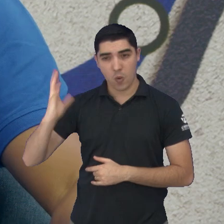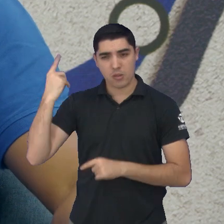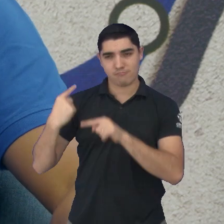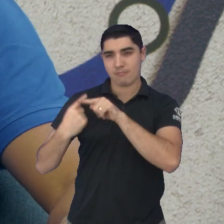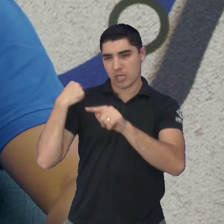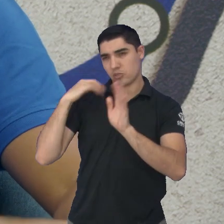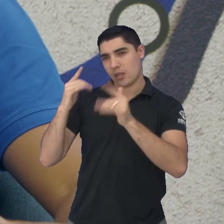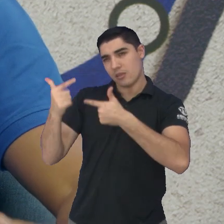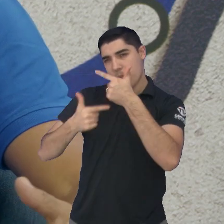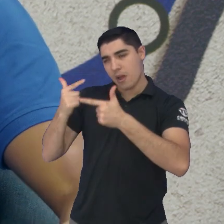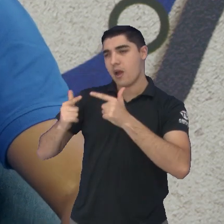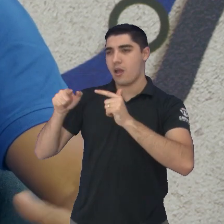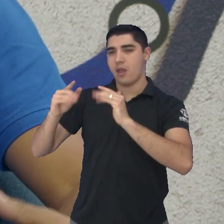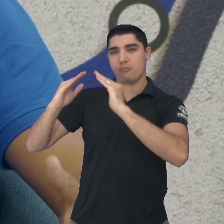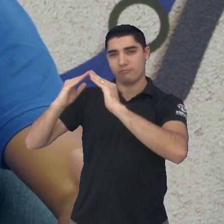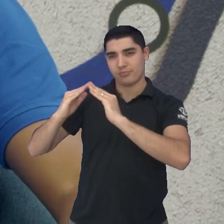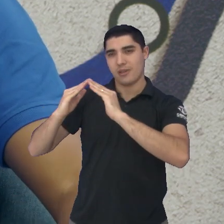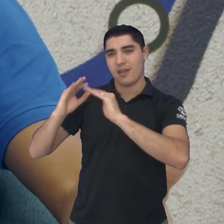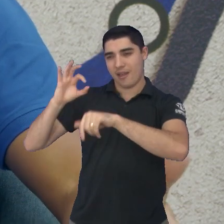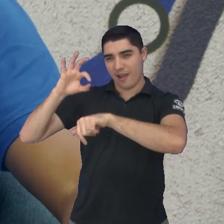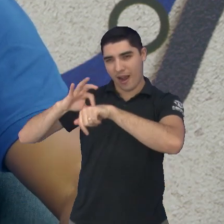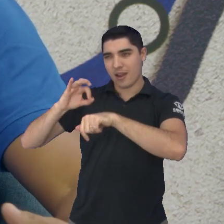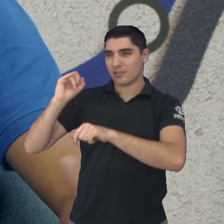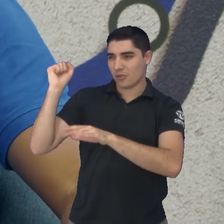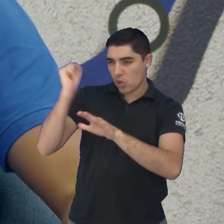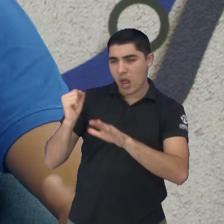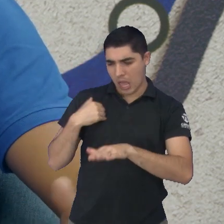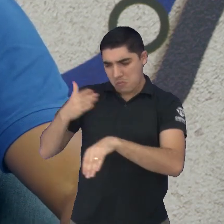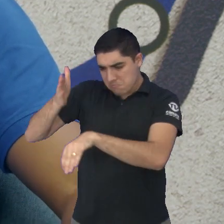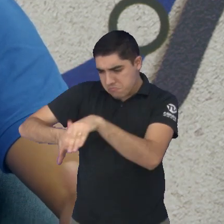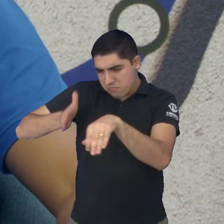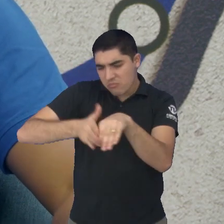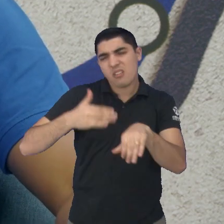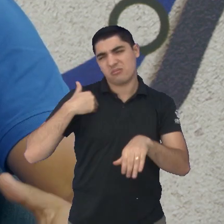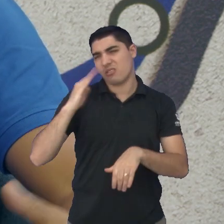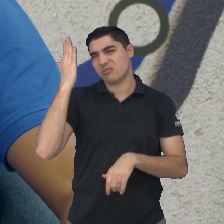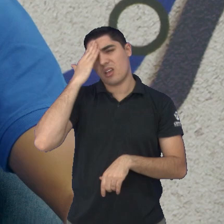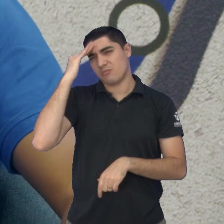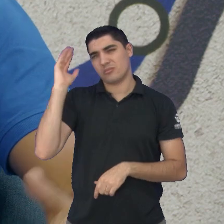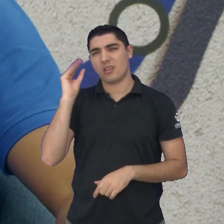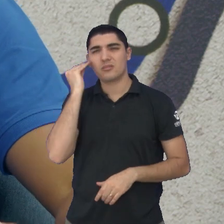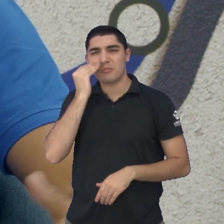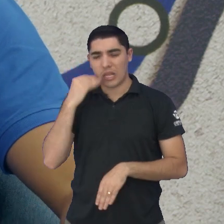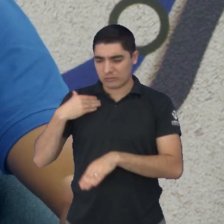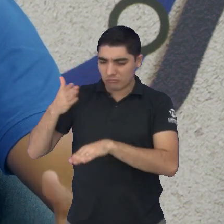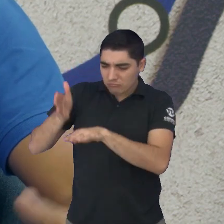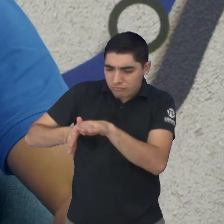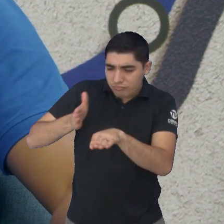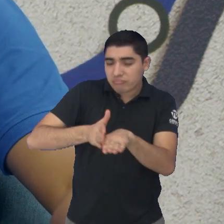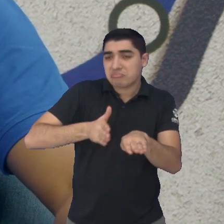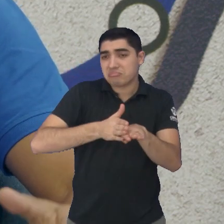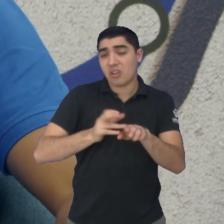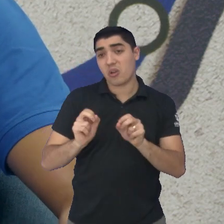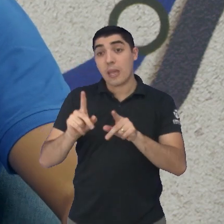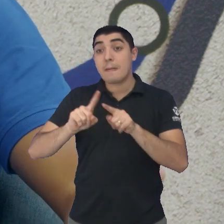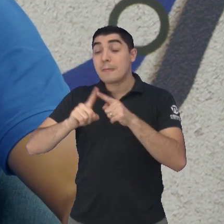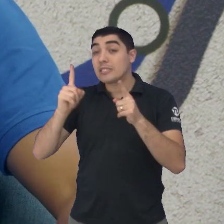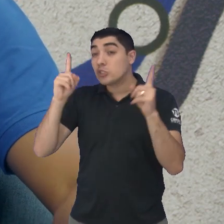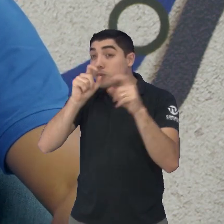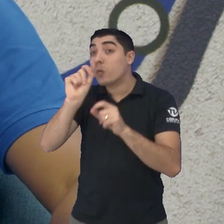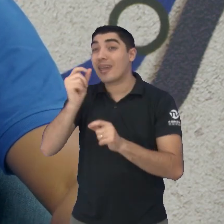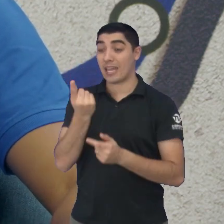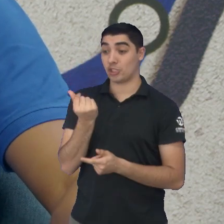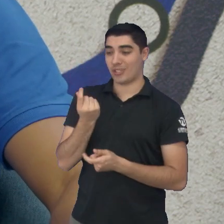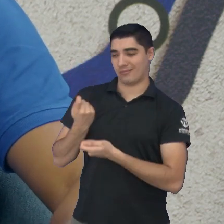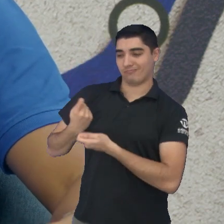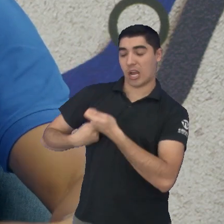açougue muitos anos, não era nem o corte da carne, nem aprender a assar, isso eu já sabia bastante. A maior dificuldade seria mexer com as finanças da